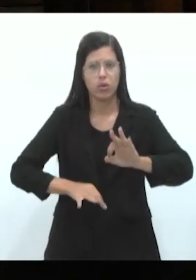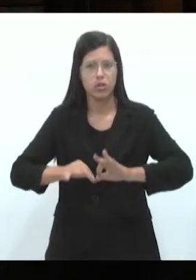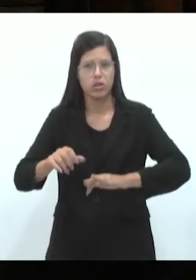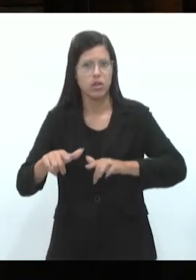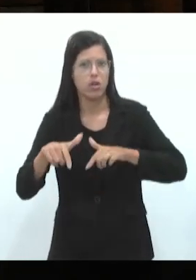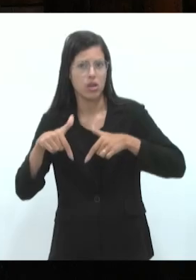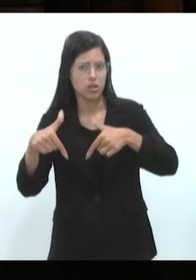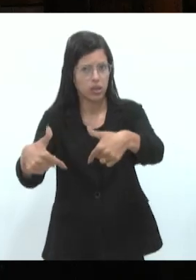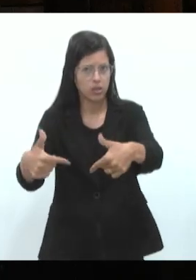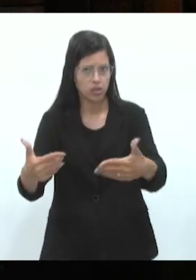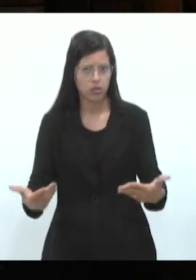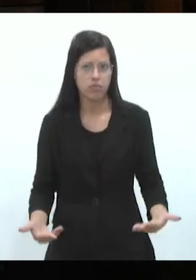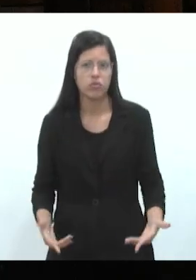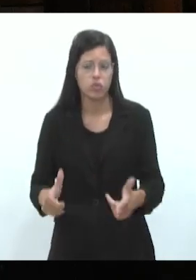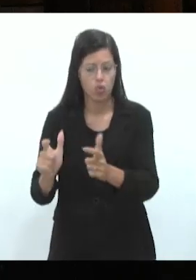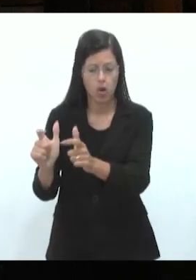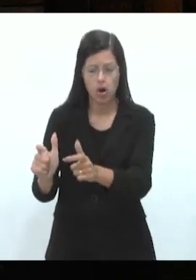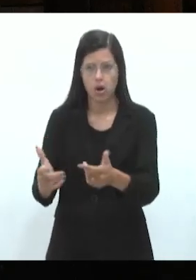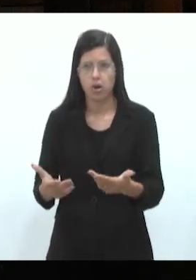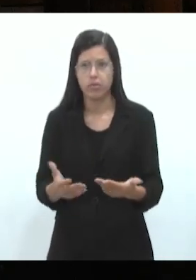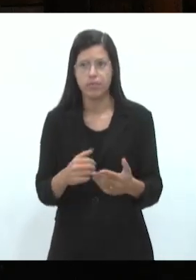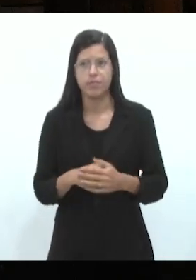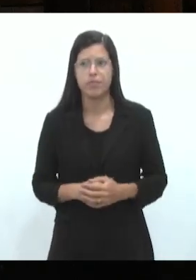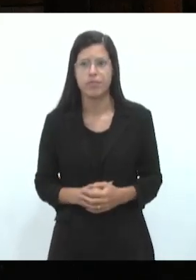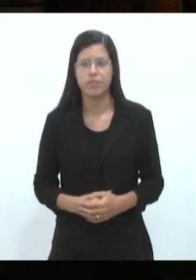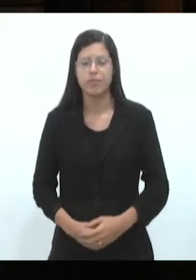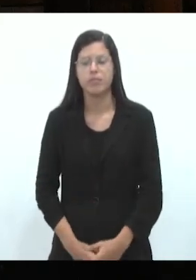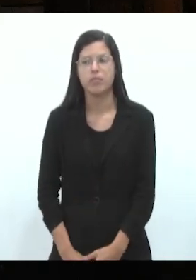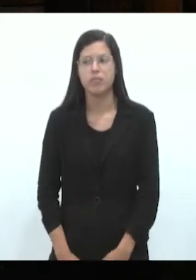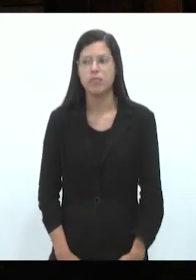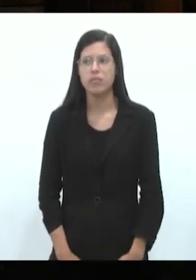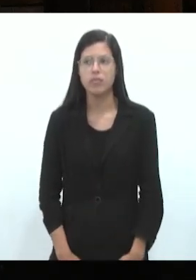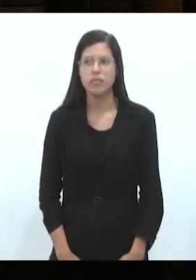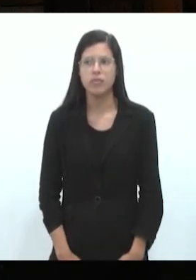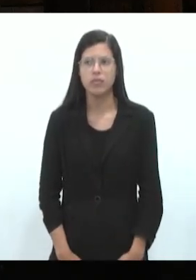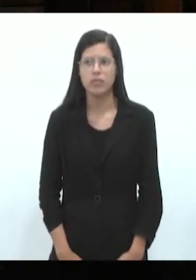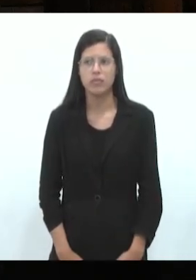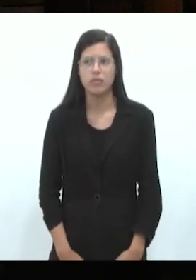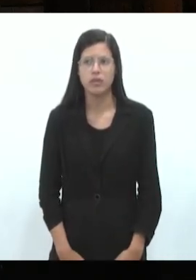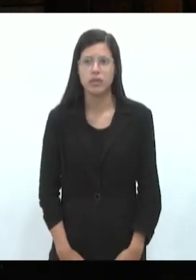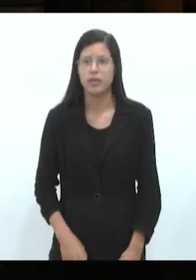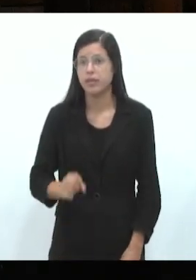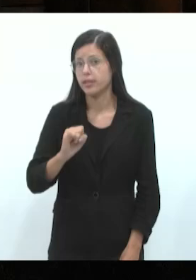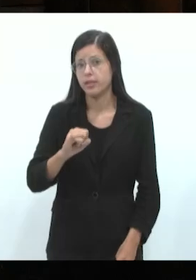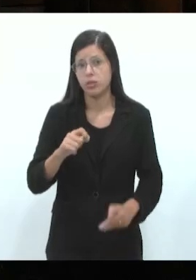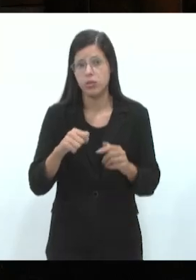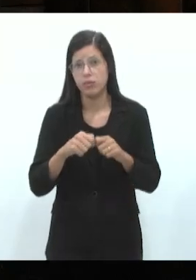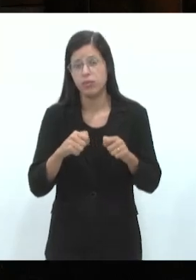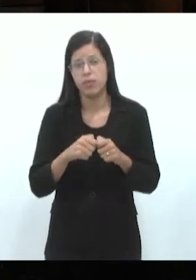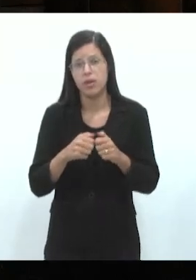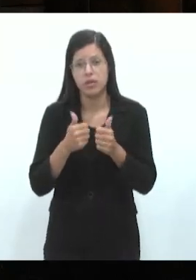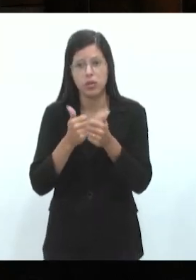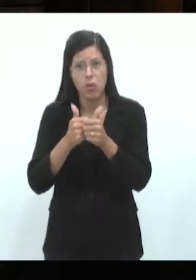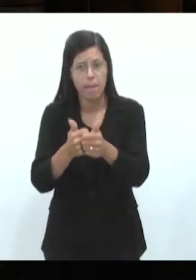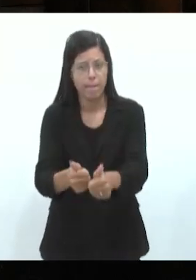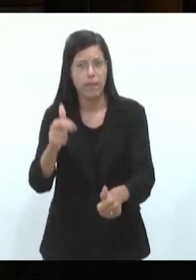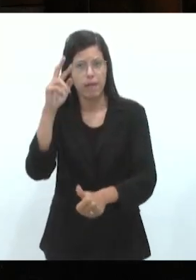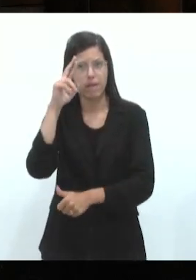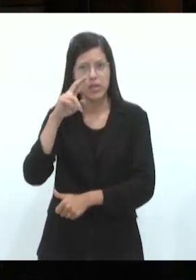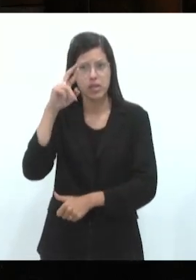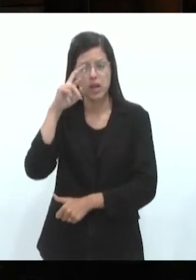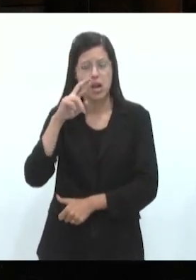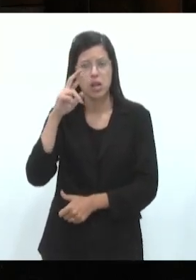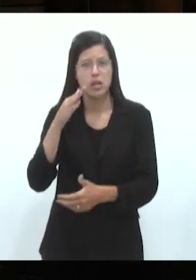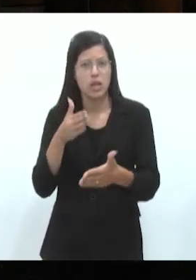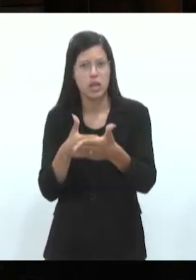localidade. Porque se não corta, não persegue o dinheiro, não limita a entrada de